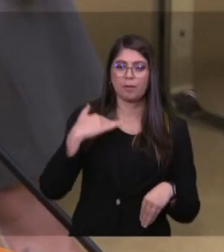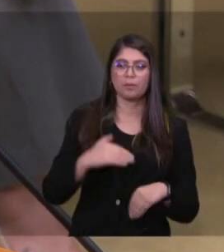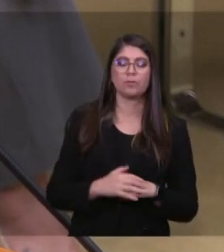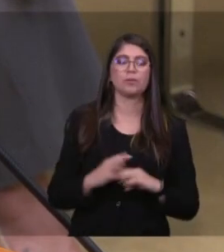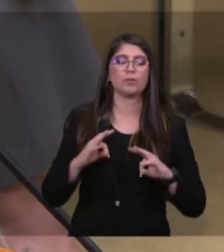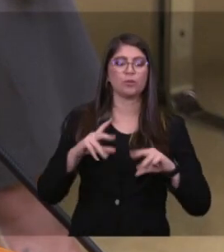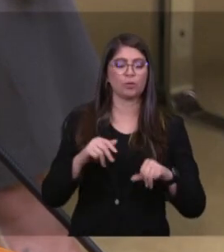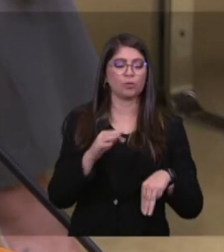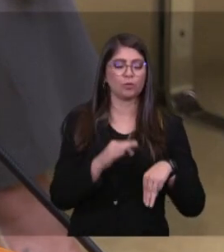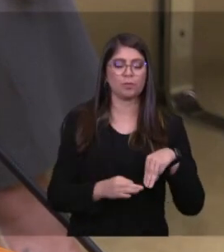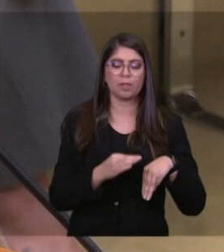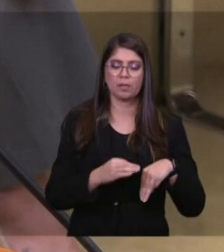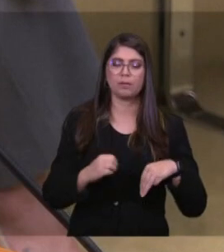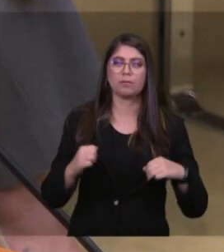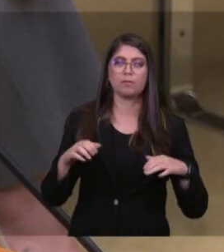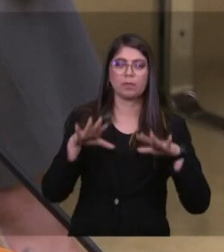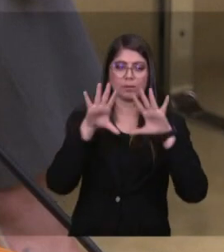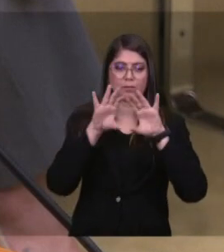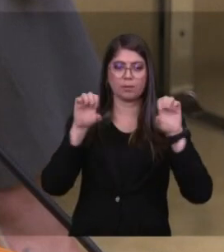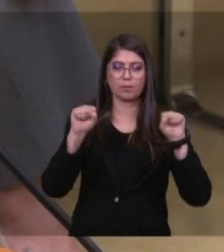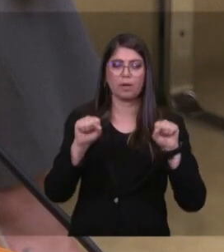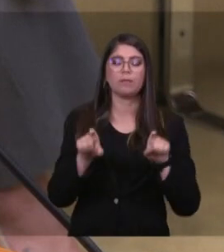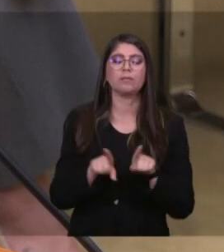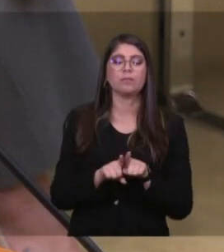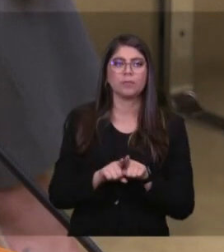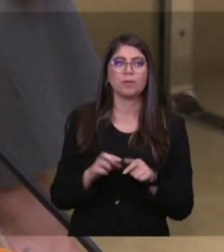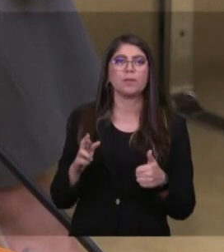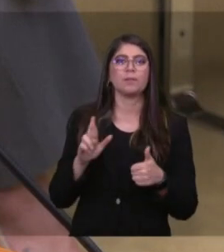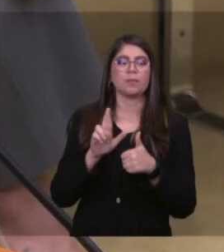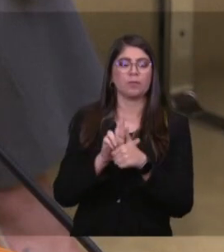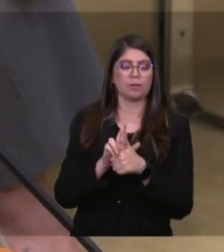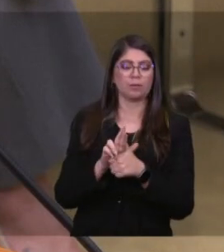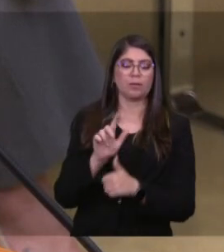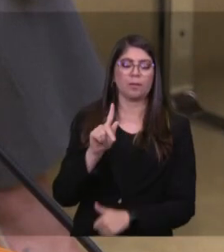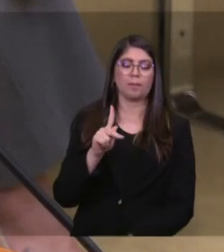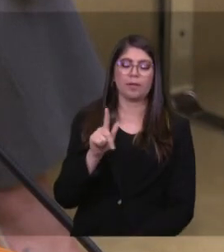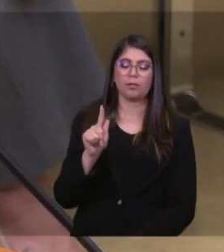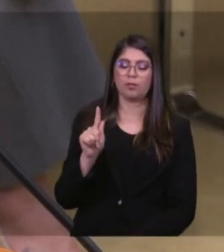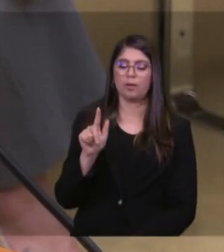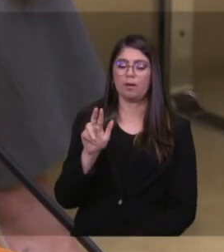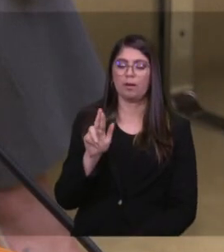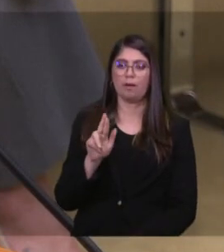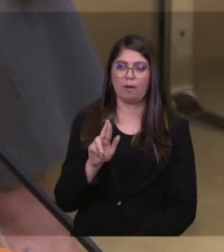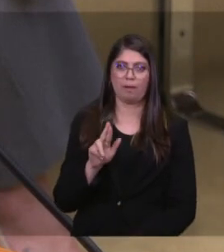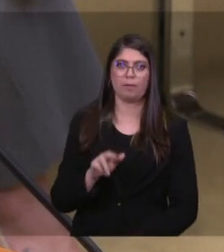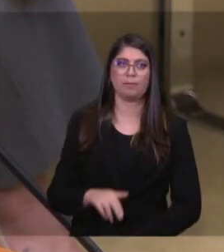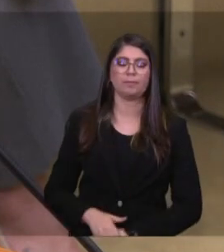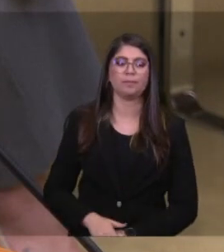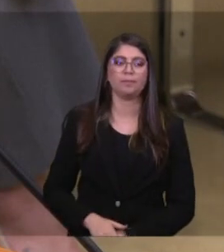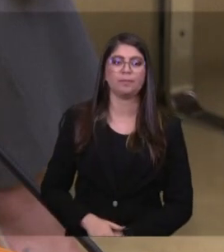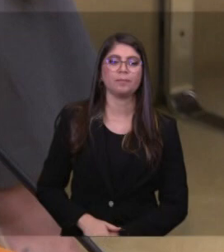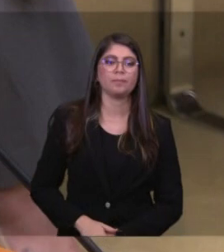demais ministros que compõem essa corte, excelentíssima senhora procuradora-geral da República interina.